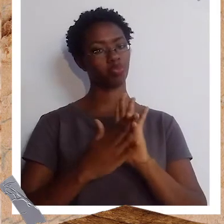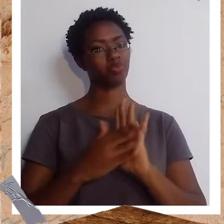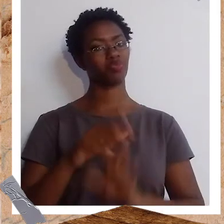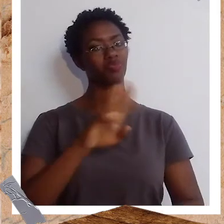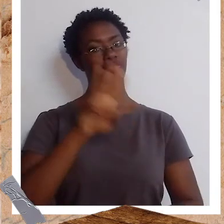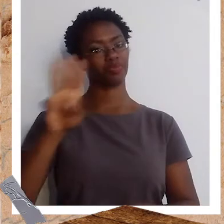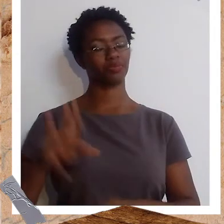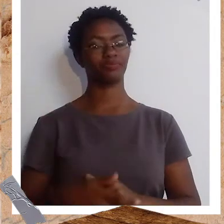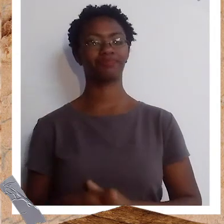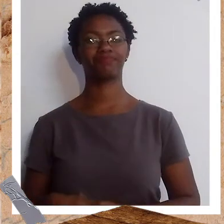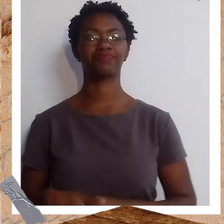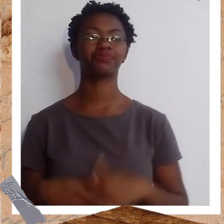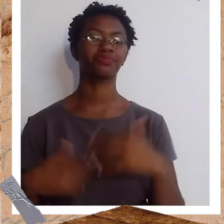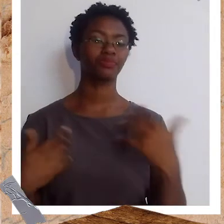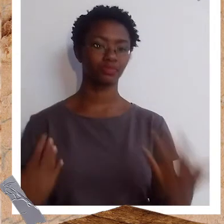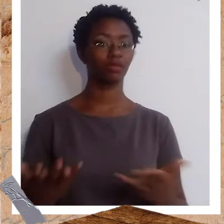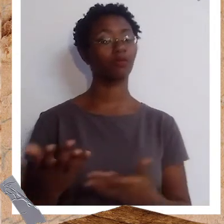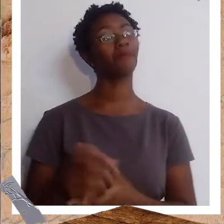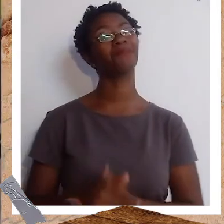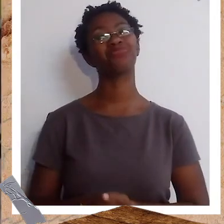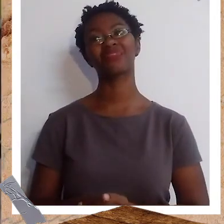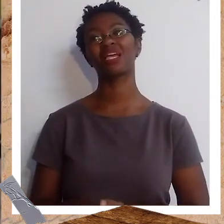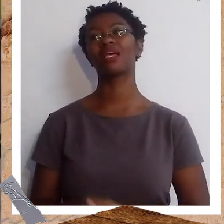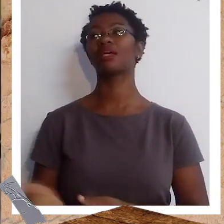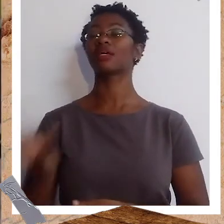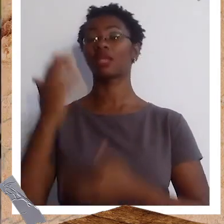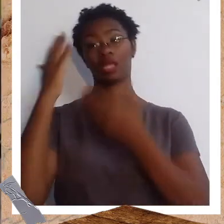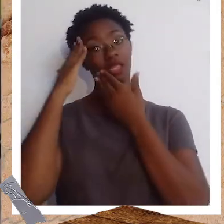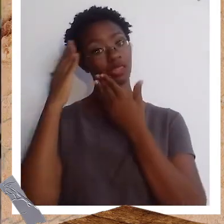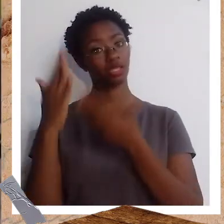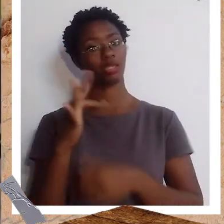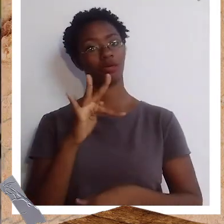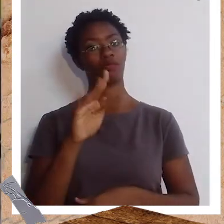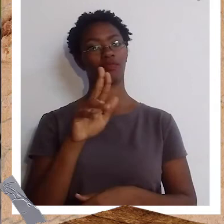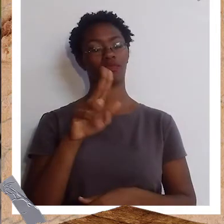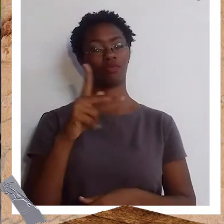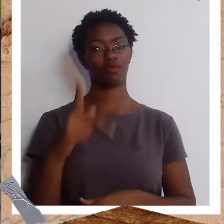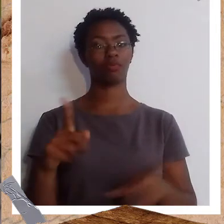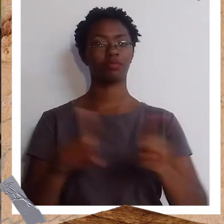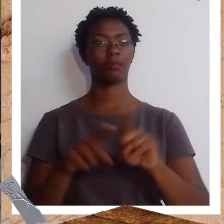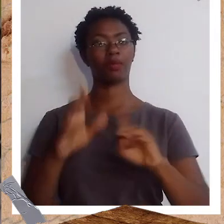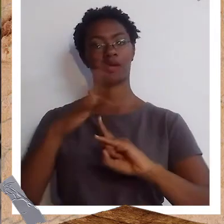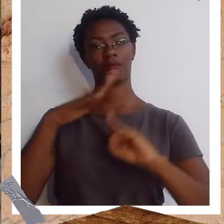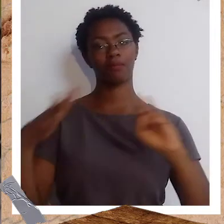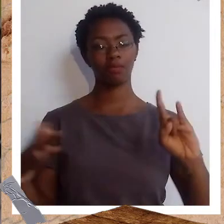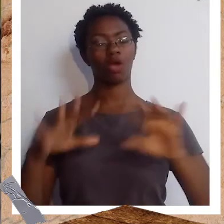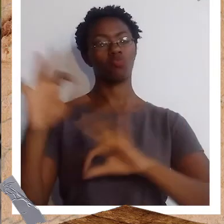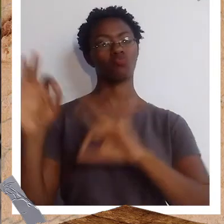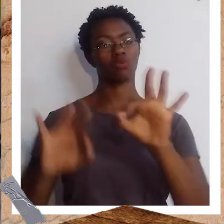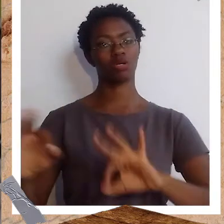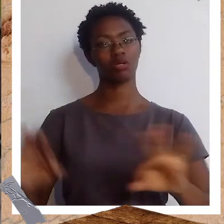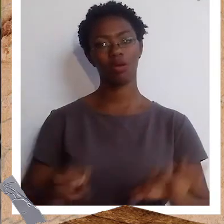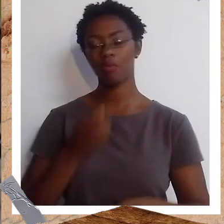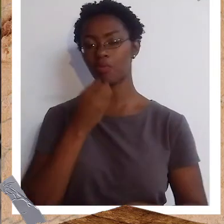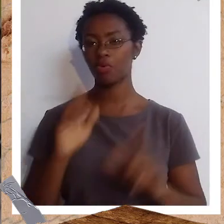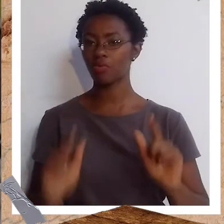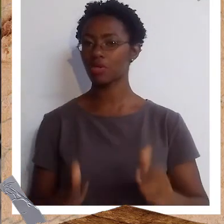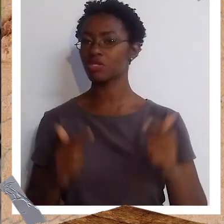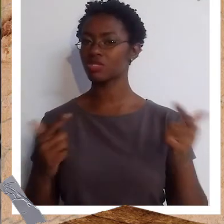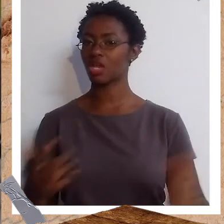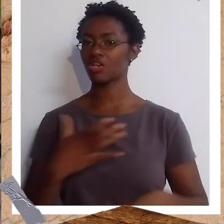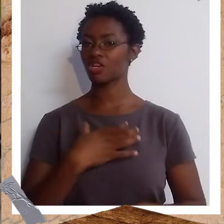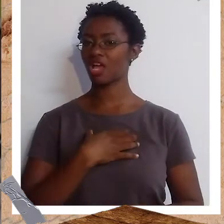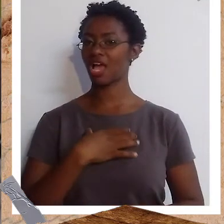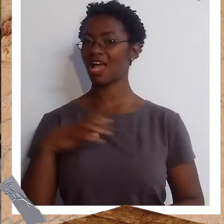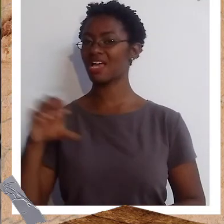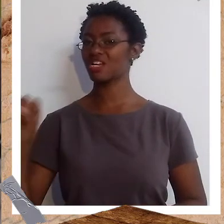Bom, eu quero agradecer à FLUP, ao Mar, a toda a organização, desejar muito boa sorte, muito axé para